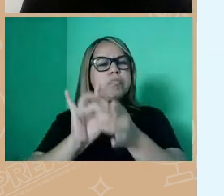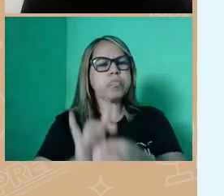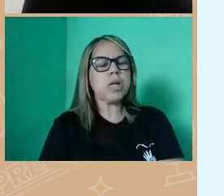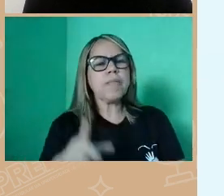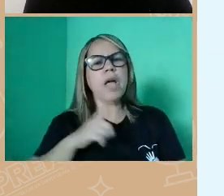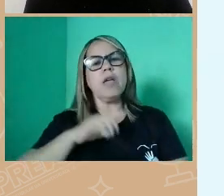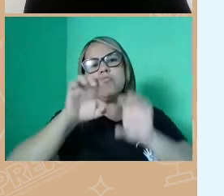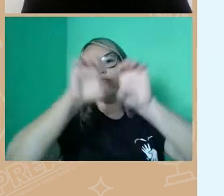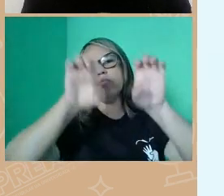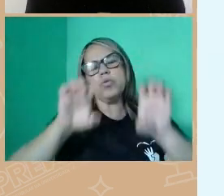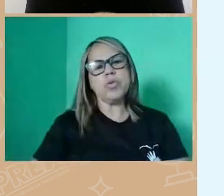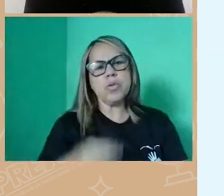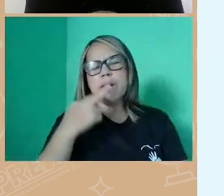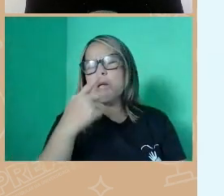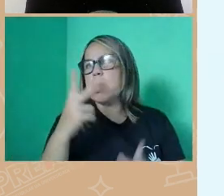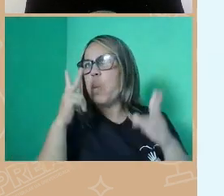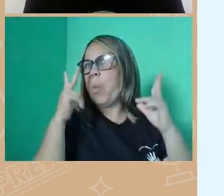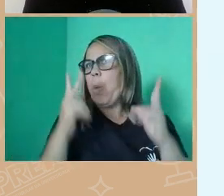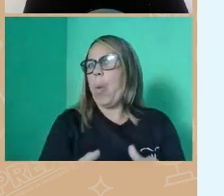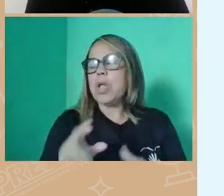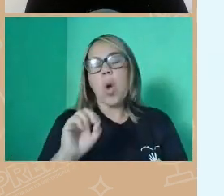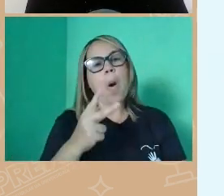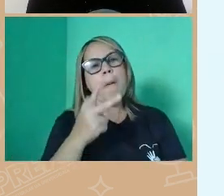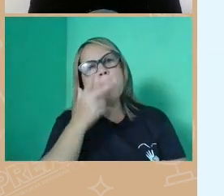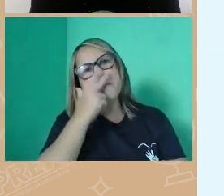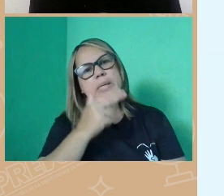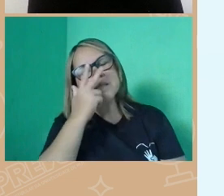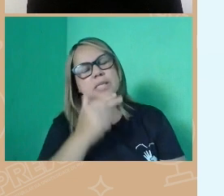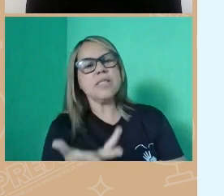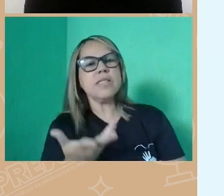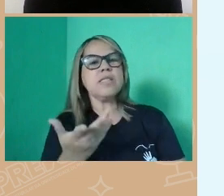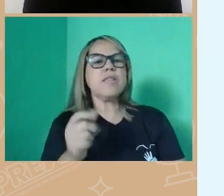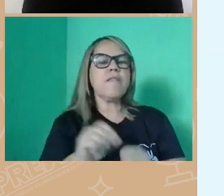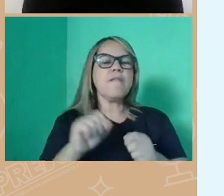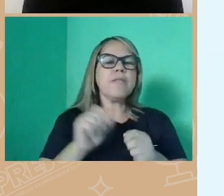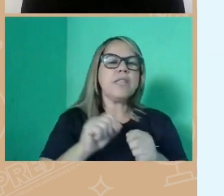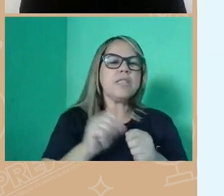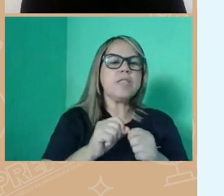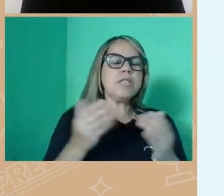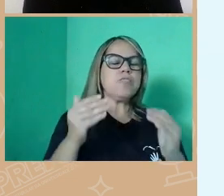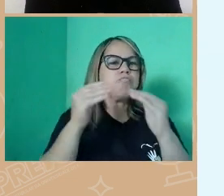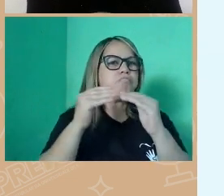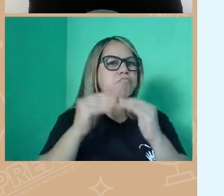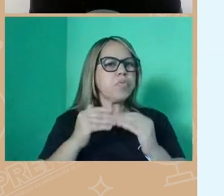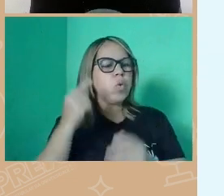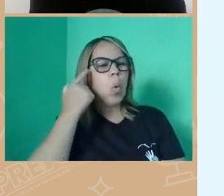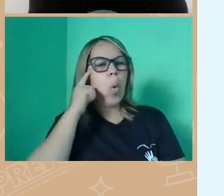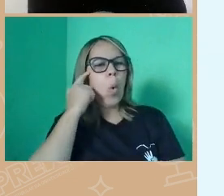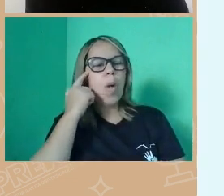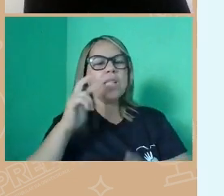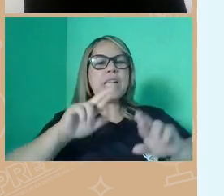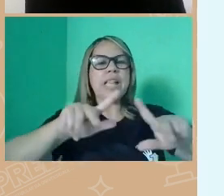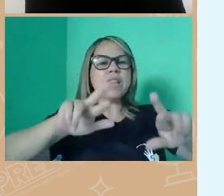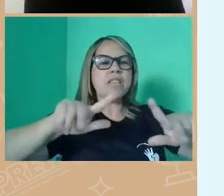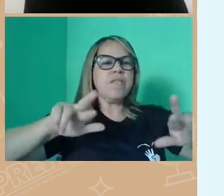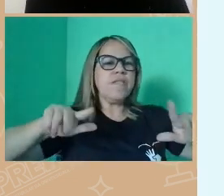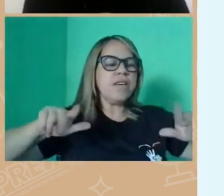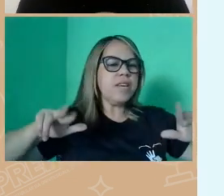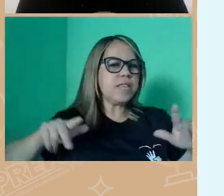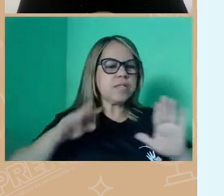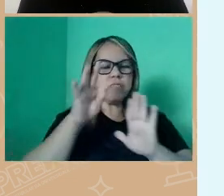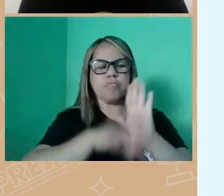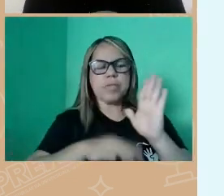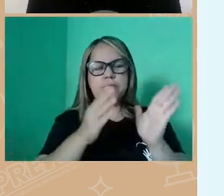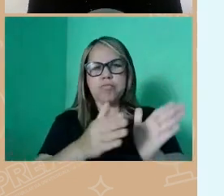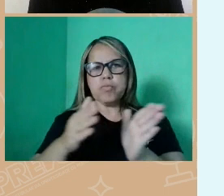estruturas linguísticas idênticas ou similares, promovendo uma correspondência lógica entre as diferentes partes do texto ou